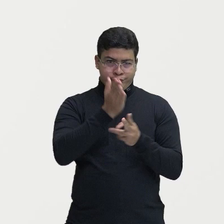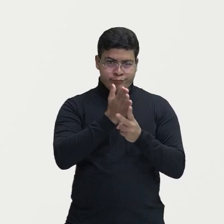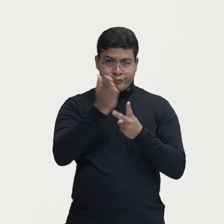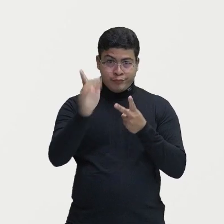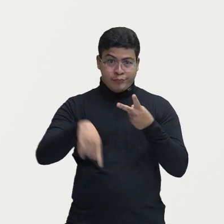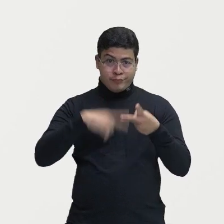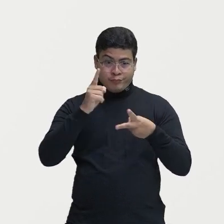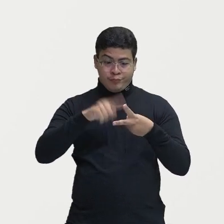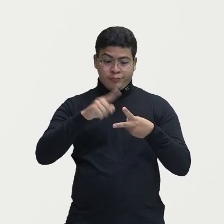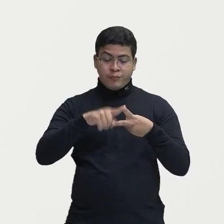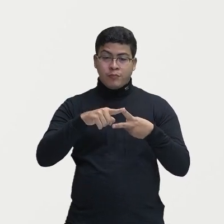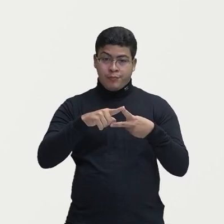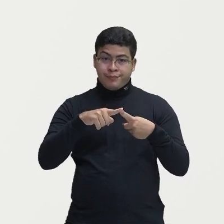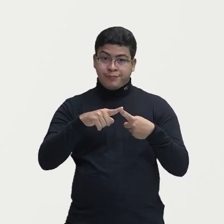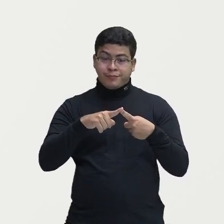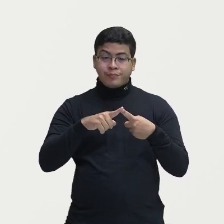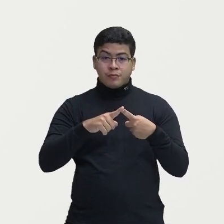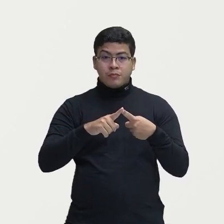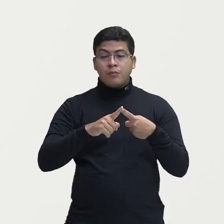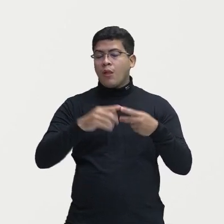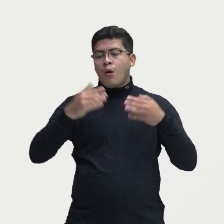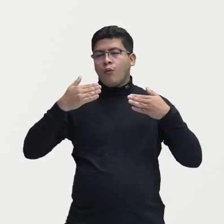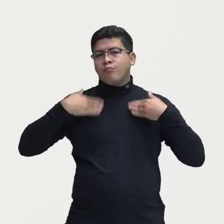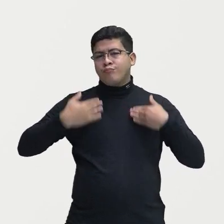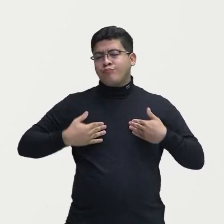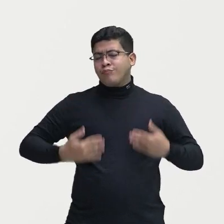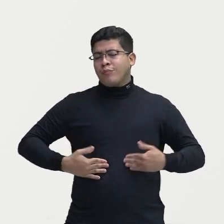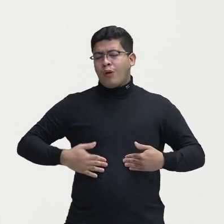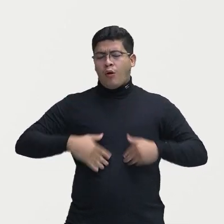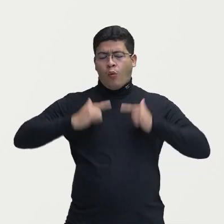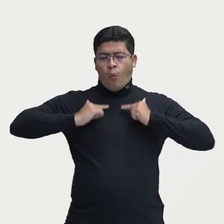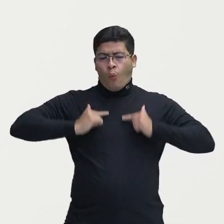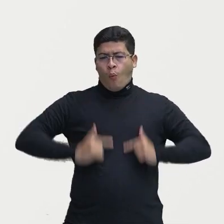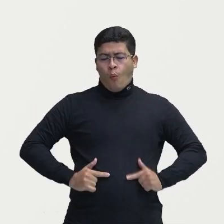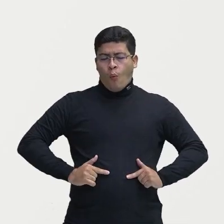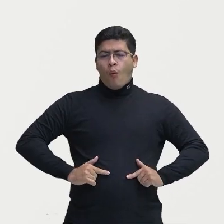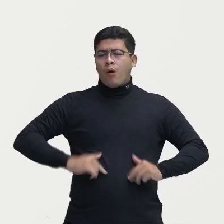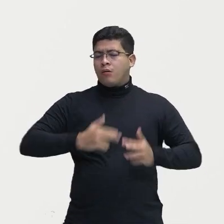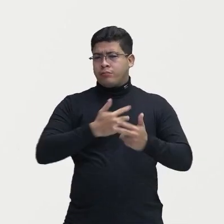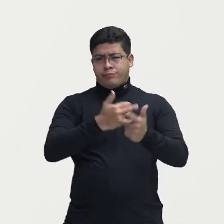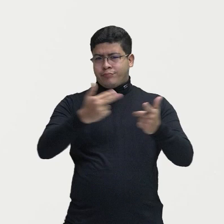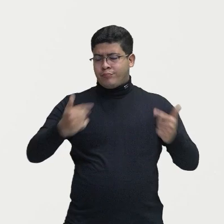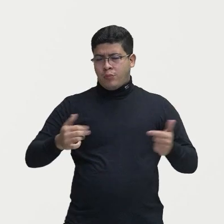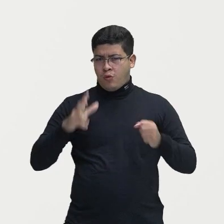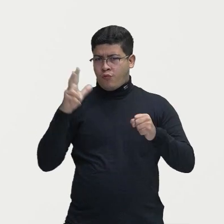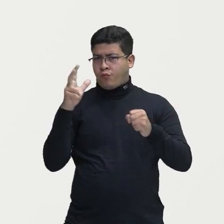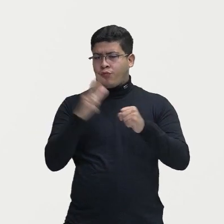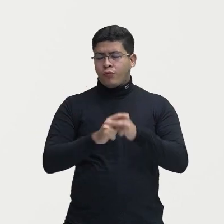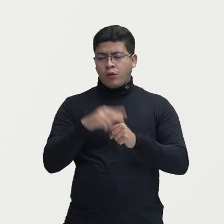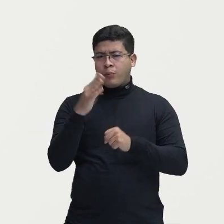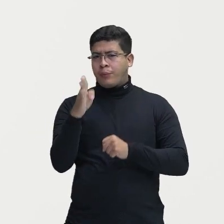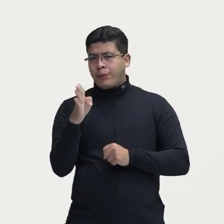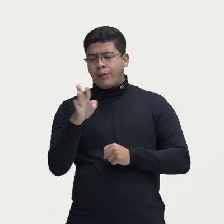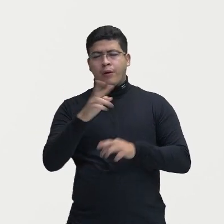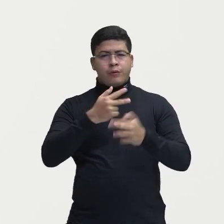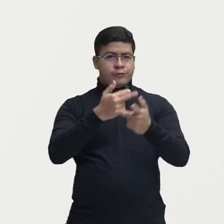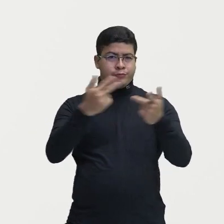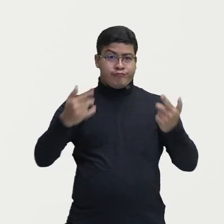O higiênico, que está relacionado à remoção de bactérias, protozoários, vírus e